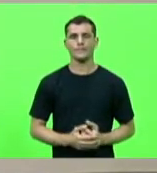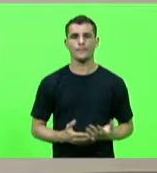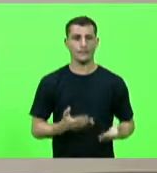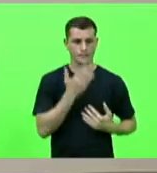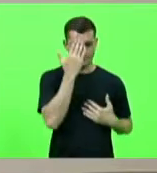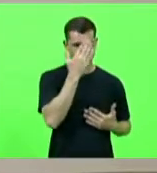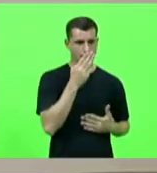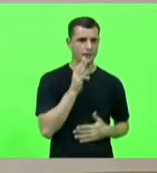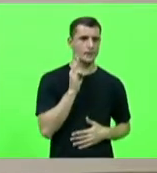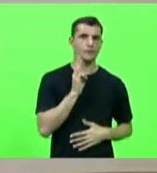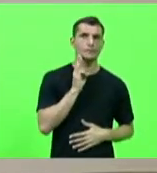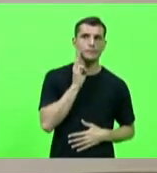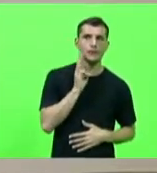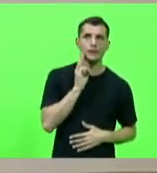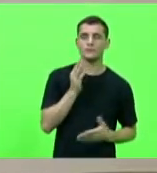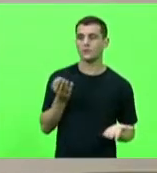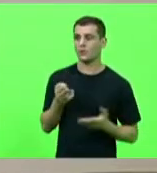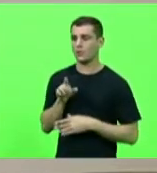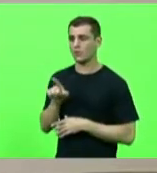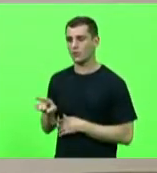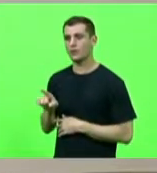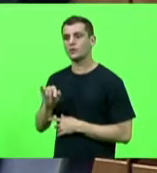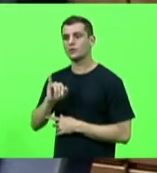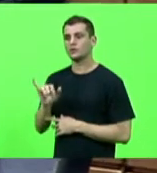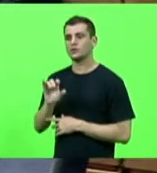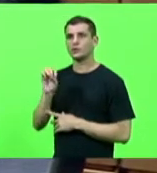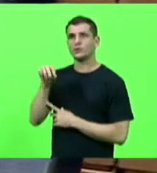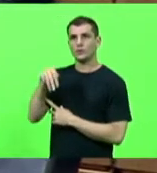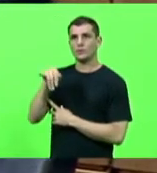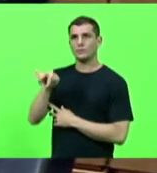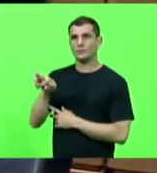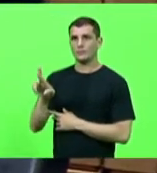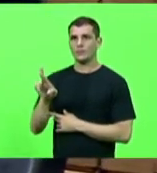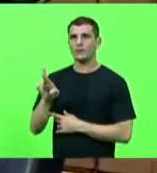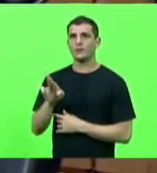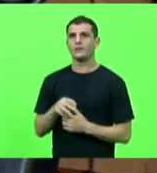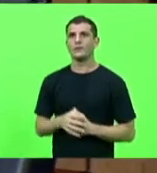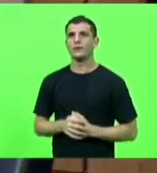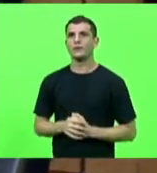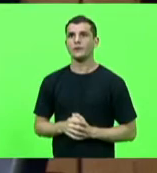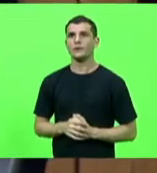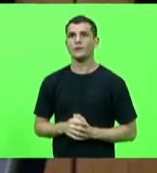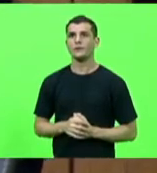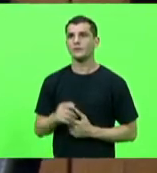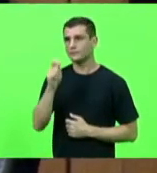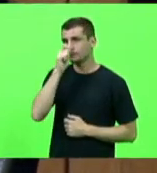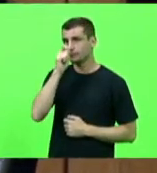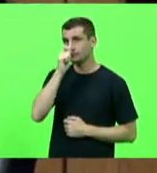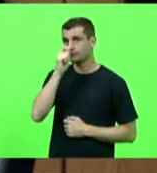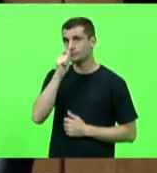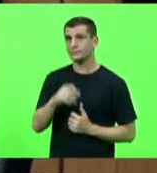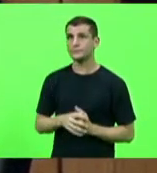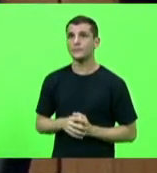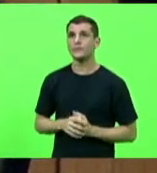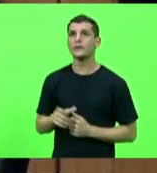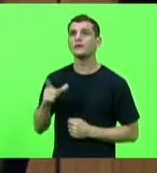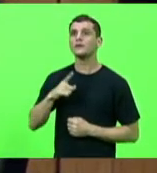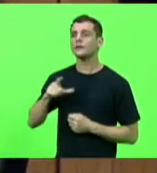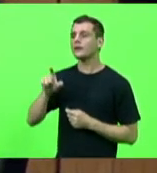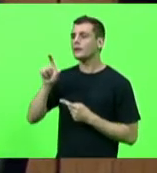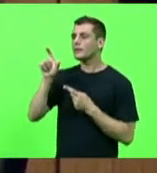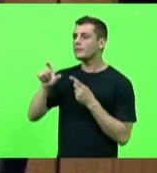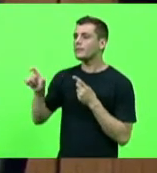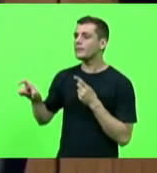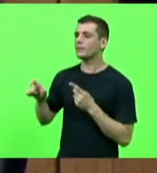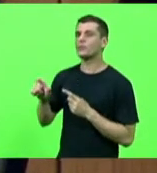Não faz parte da discussão, presidente, mas é só para anunciar aqui a presença dos nossos amigos de Guabiruba, nossos vereadores, o Jair, o Ricardo,